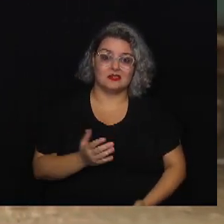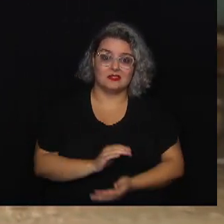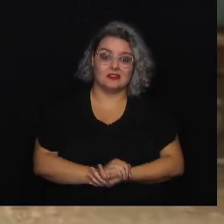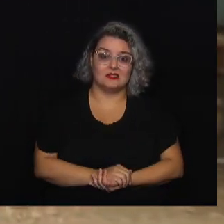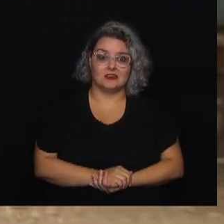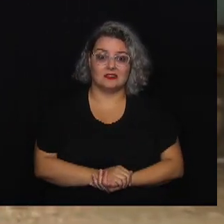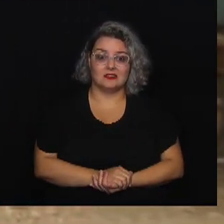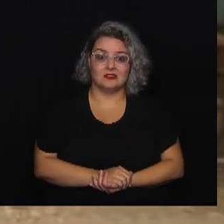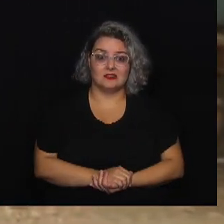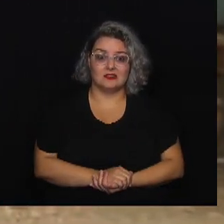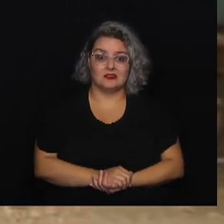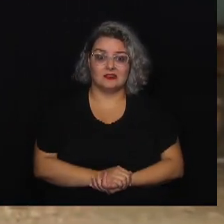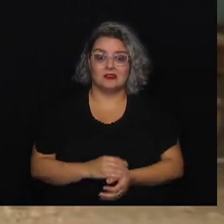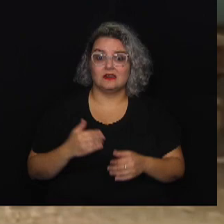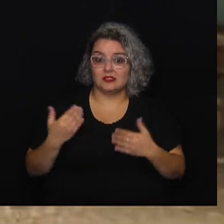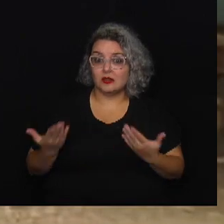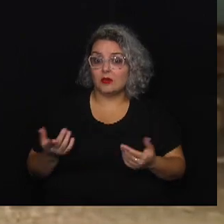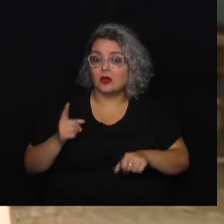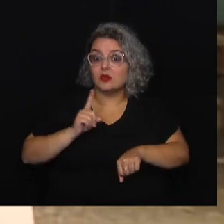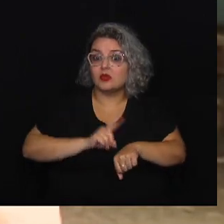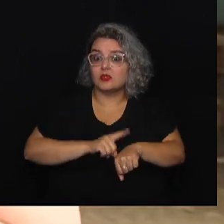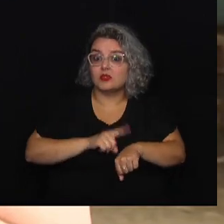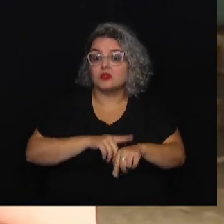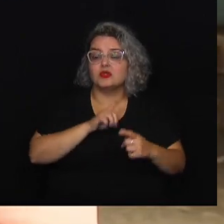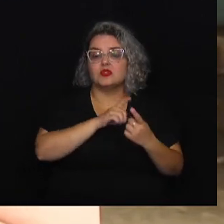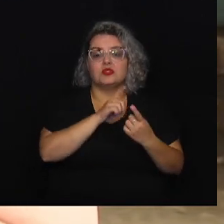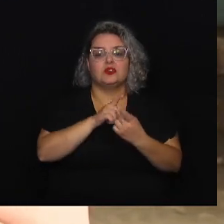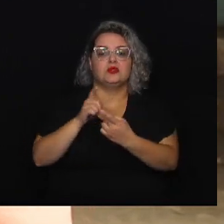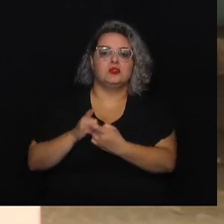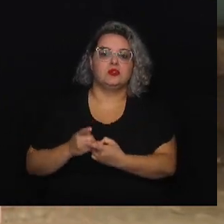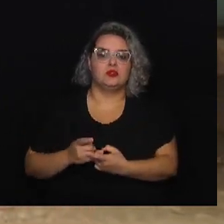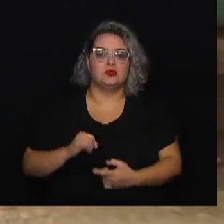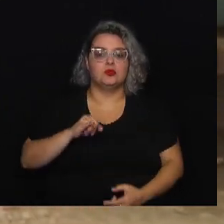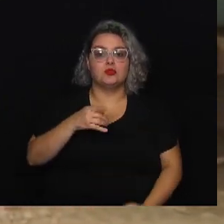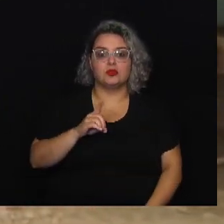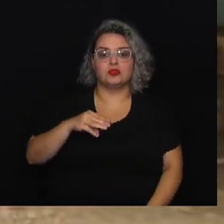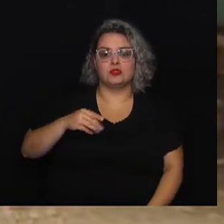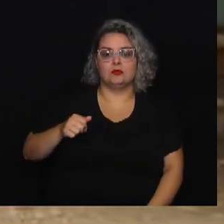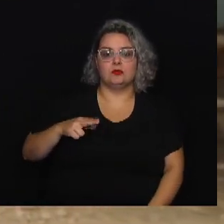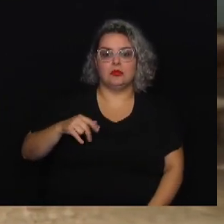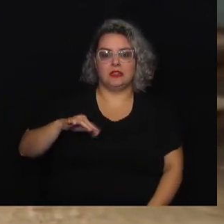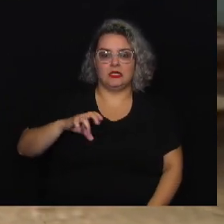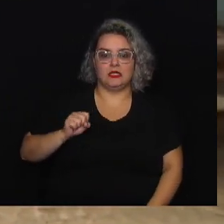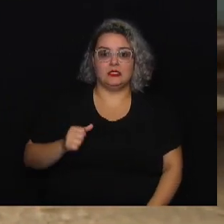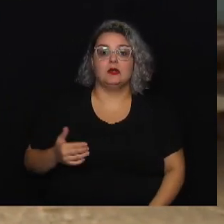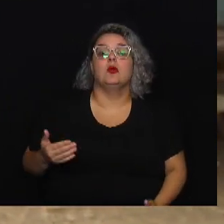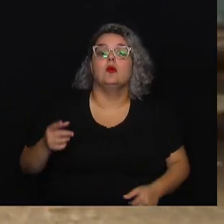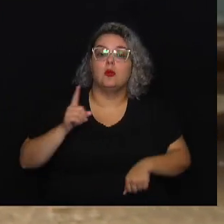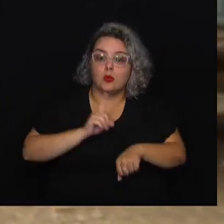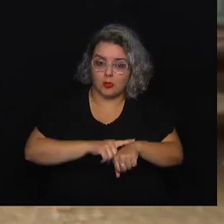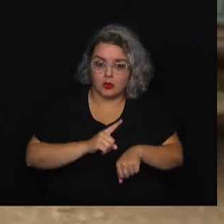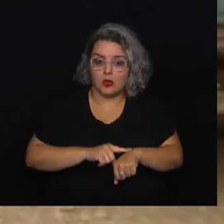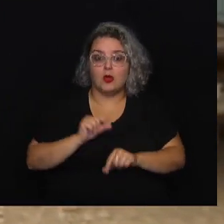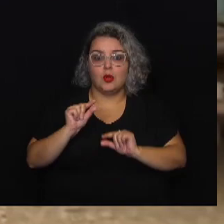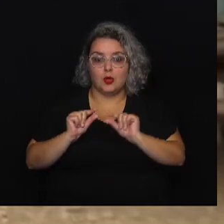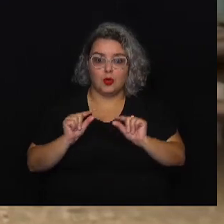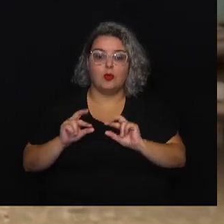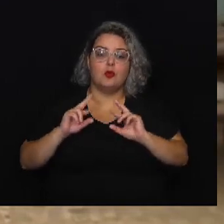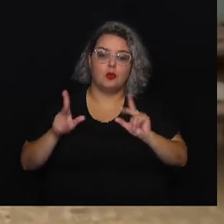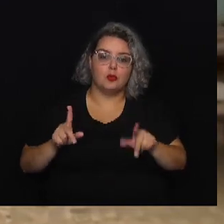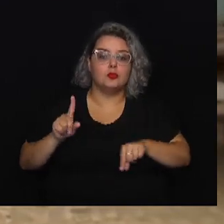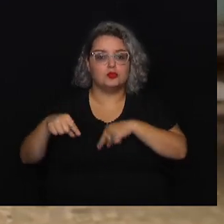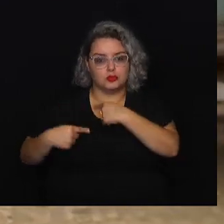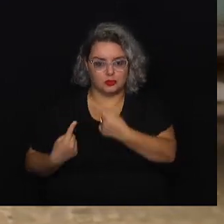Bom, quais os horários de atendimento aqui no Jardim Marisa? Aqui no Jardim Marisa, o horário é um pouquinho diferenciado